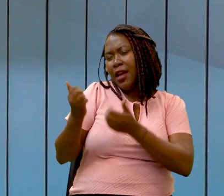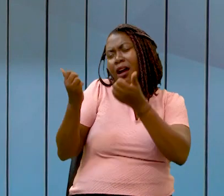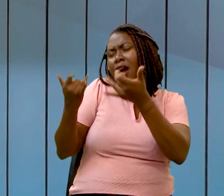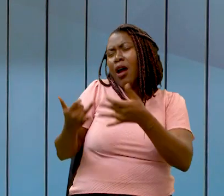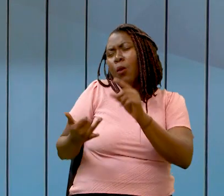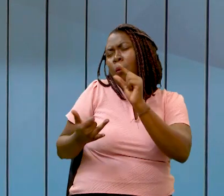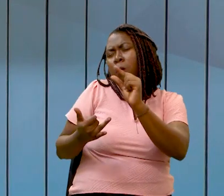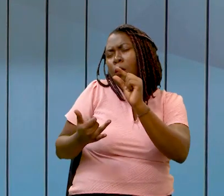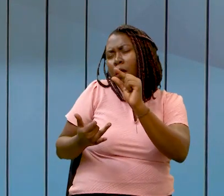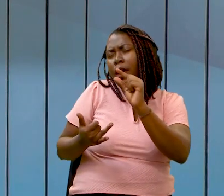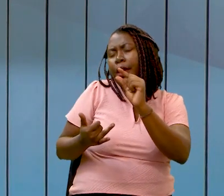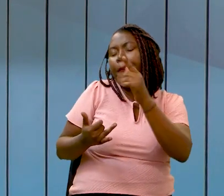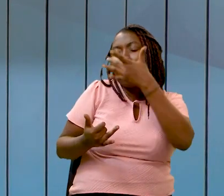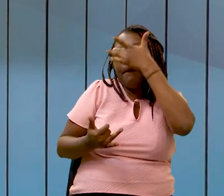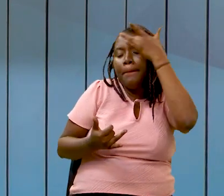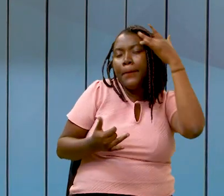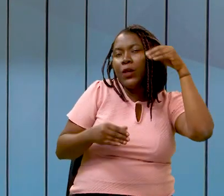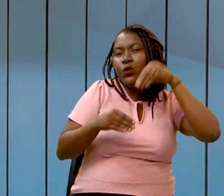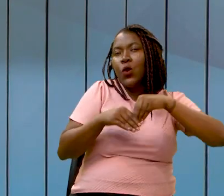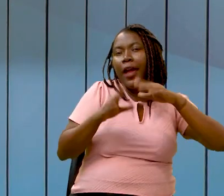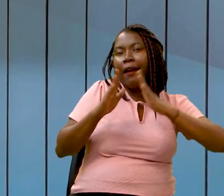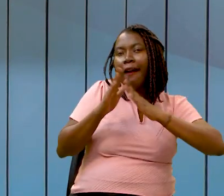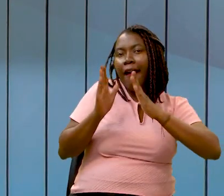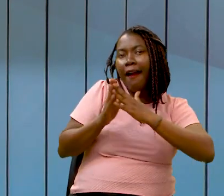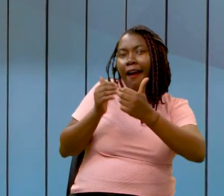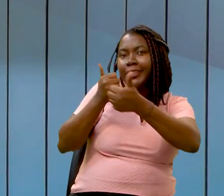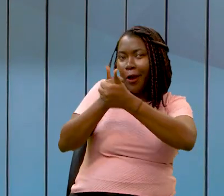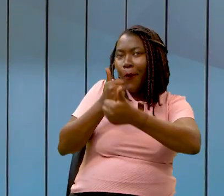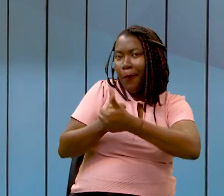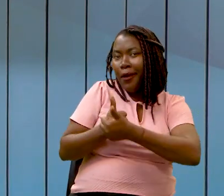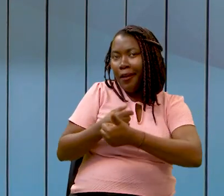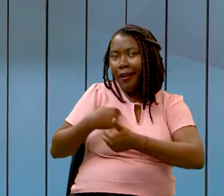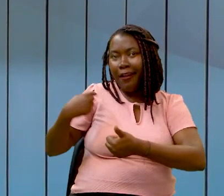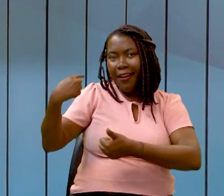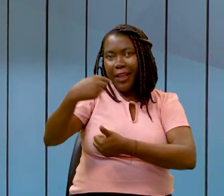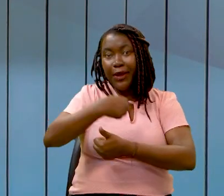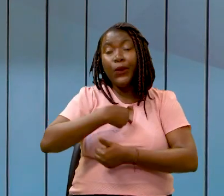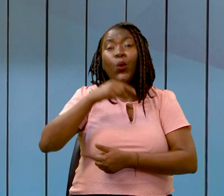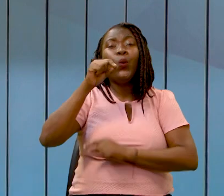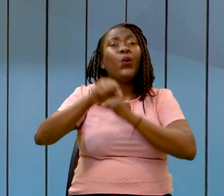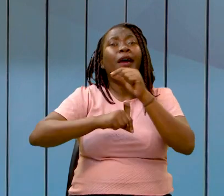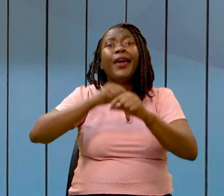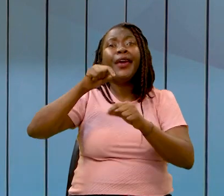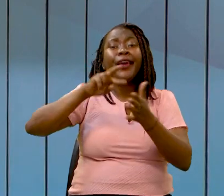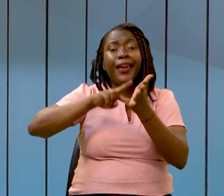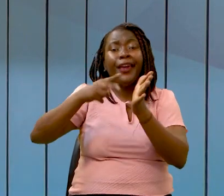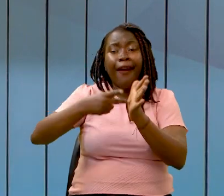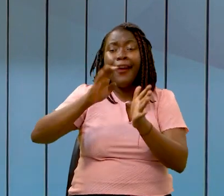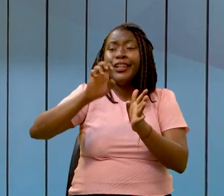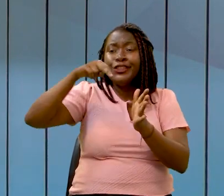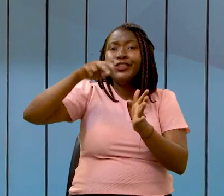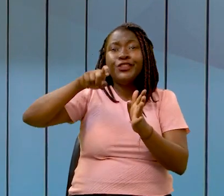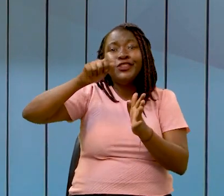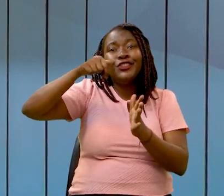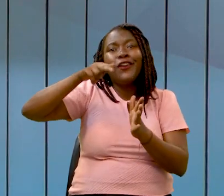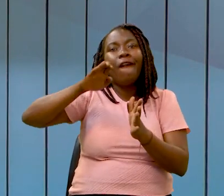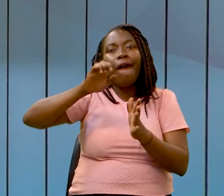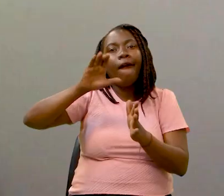explicar um pouquinho, né, para o pessoal de casa que está acompanhando aqui nosso programa, o que que é enxaqueca de uma forma assim bem